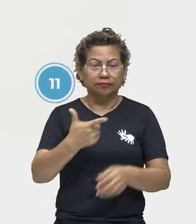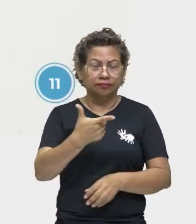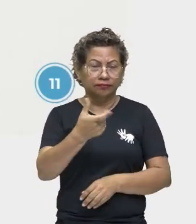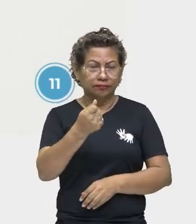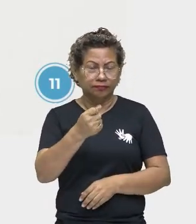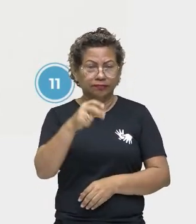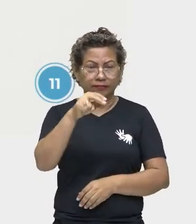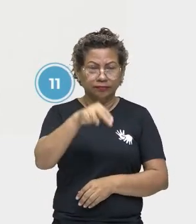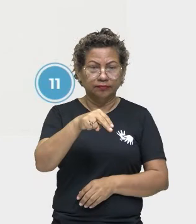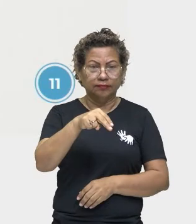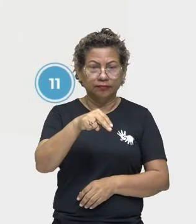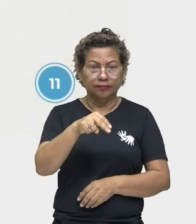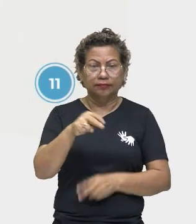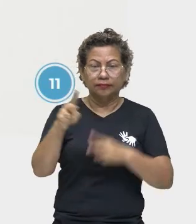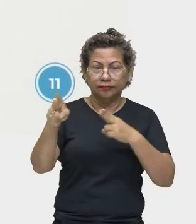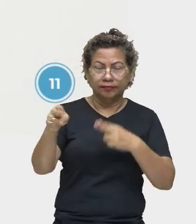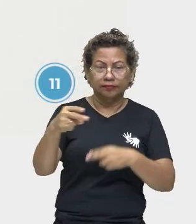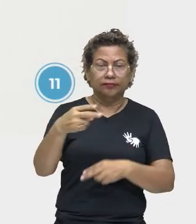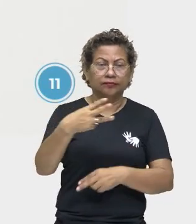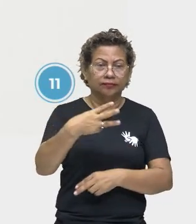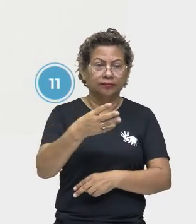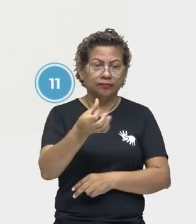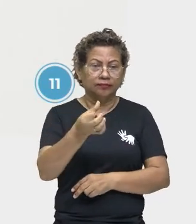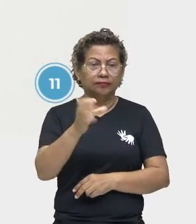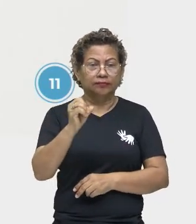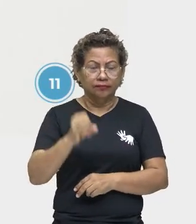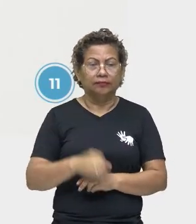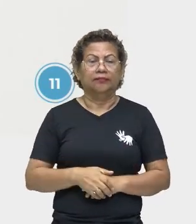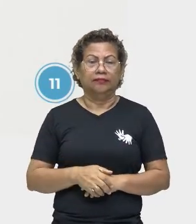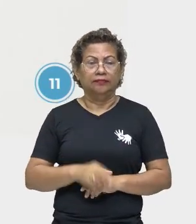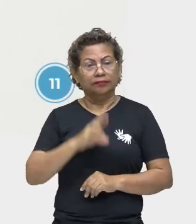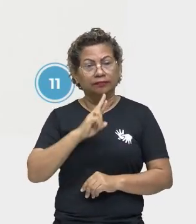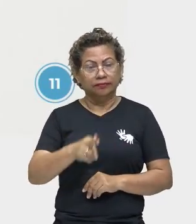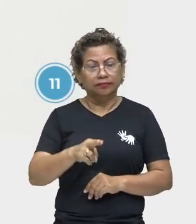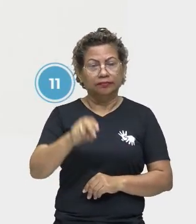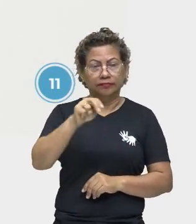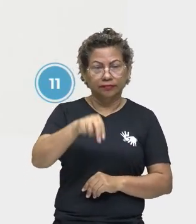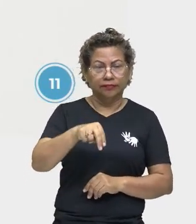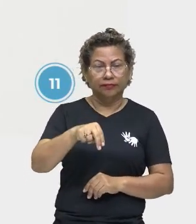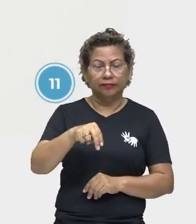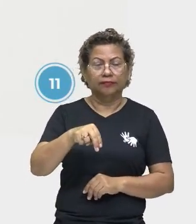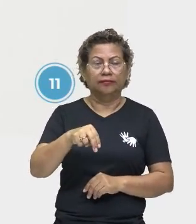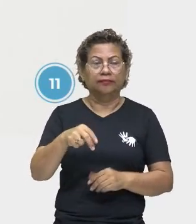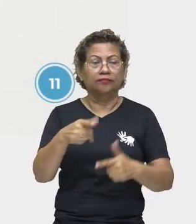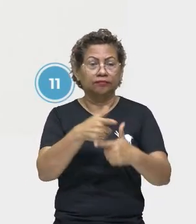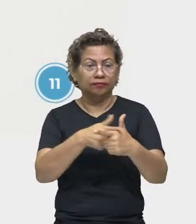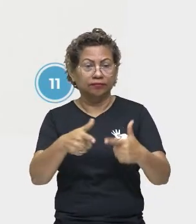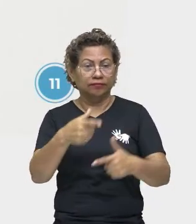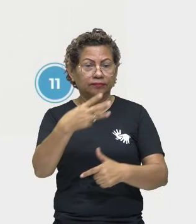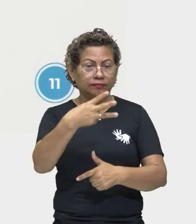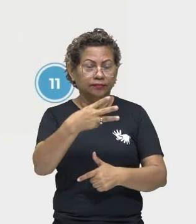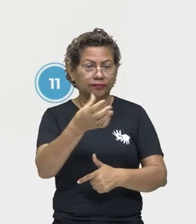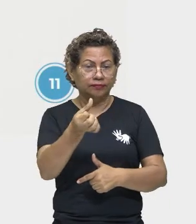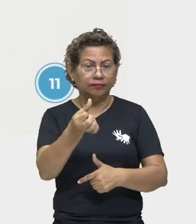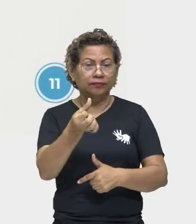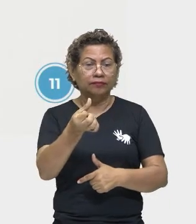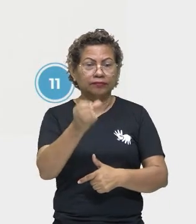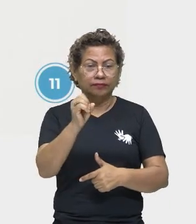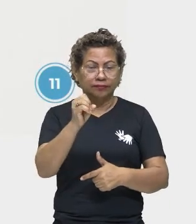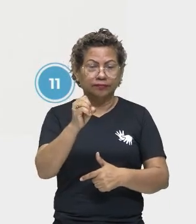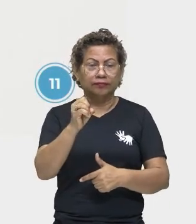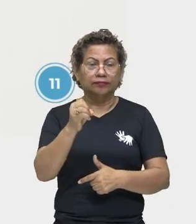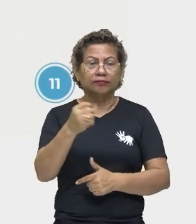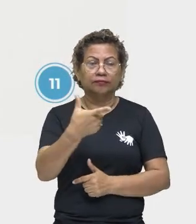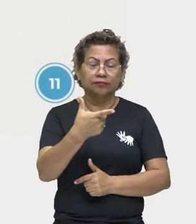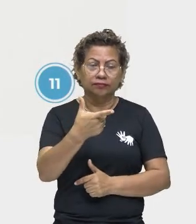por outro lado, dividindo. Então, 360 dividido por 20 é igual a 18